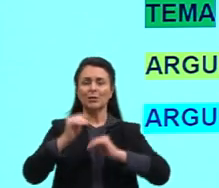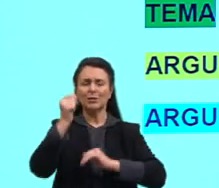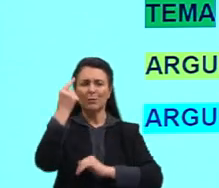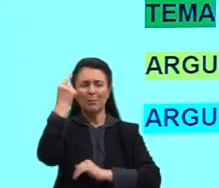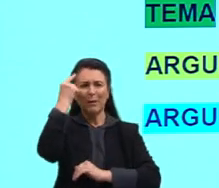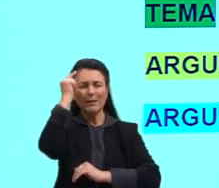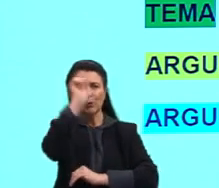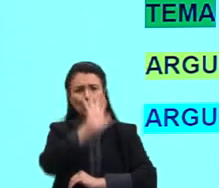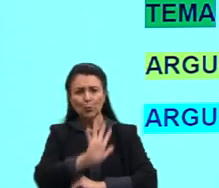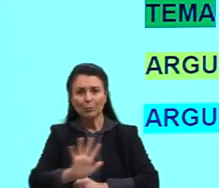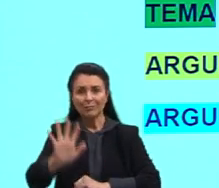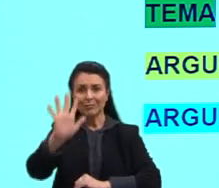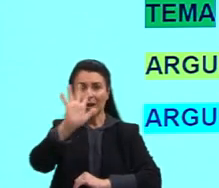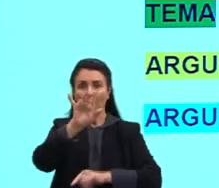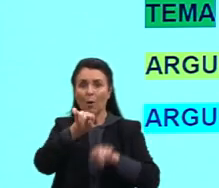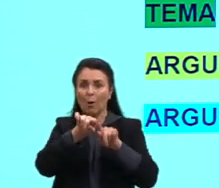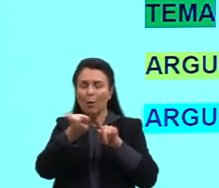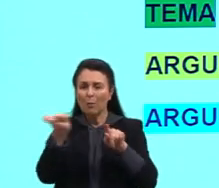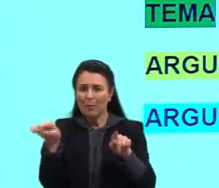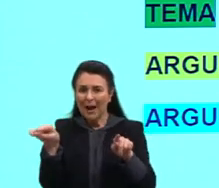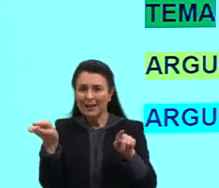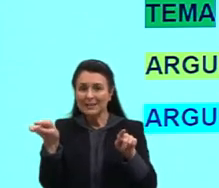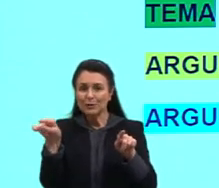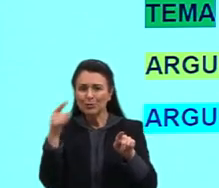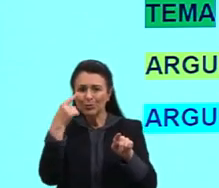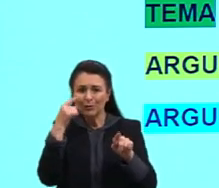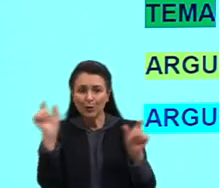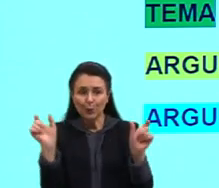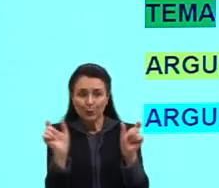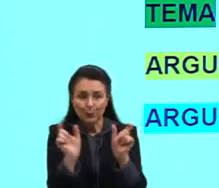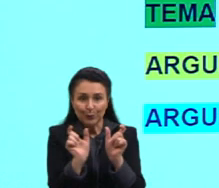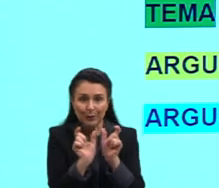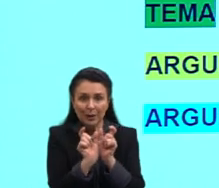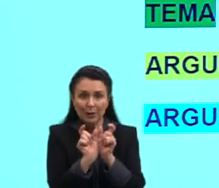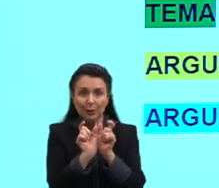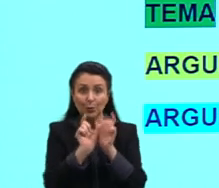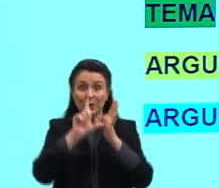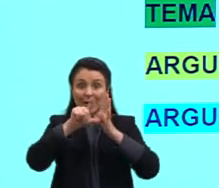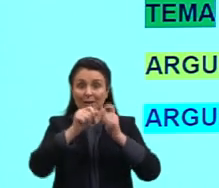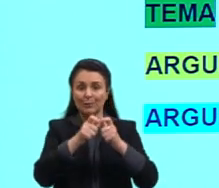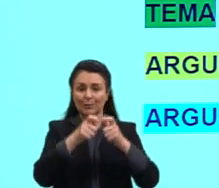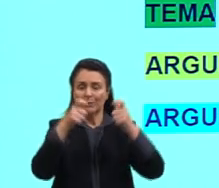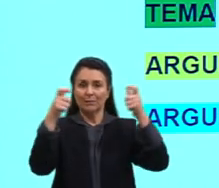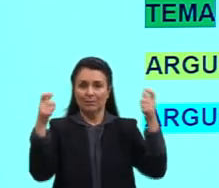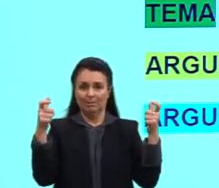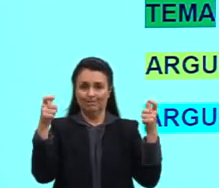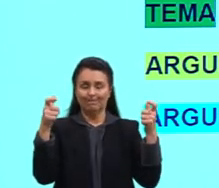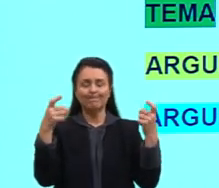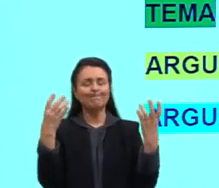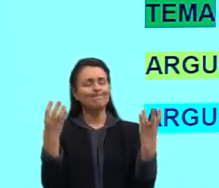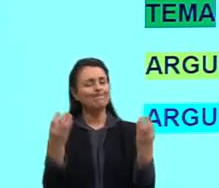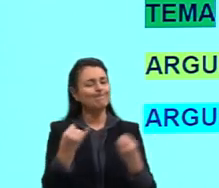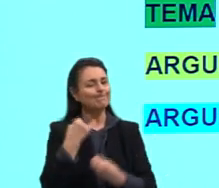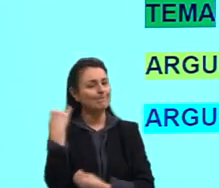totalidade mas a gente enxerga esse micro que faz o macro isso é fundamental